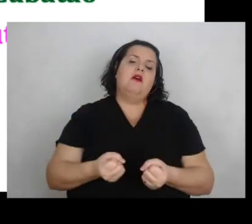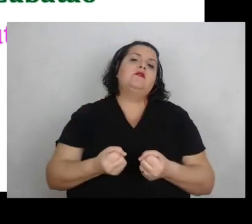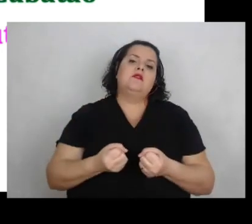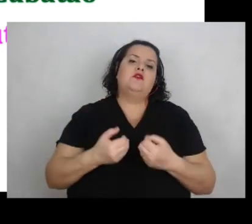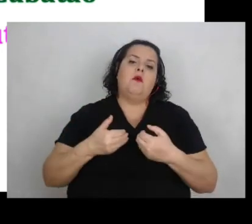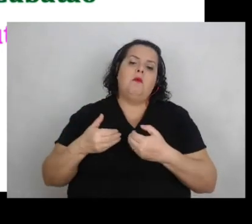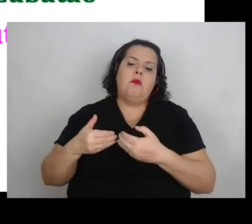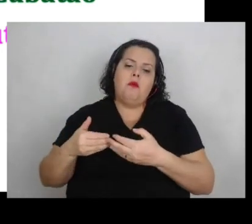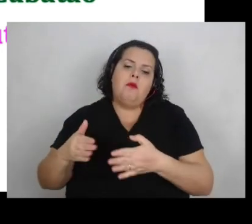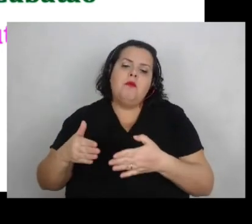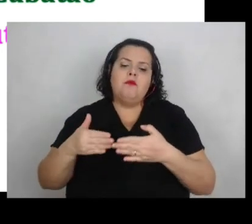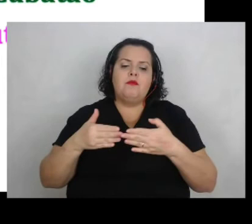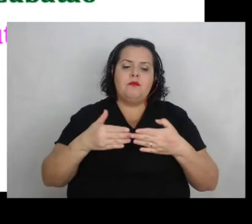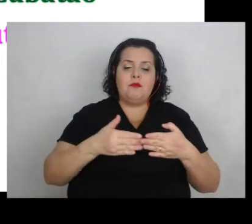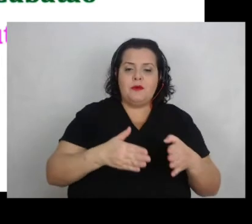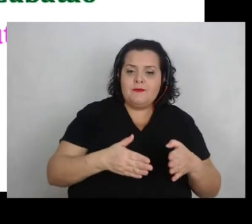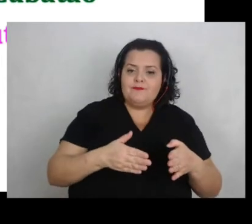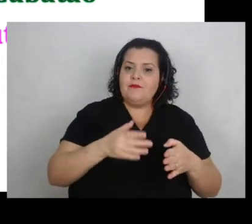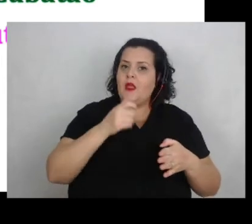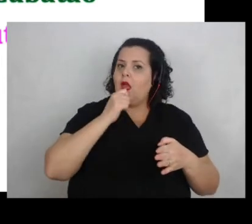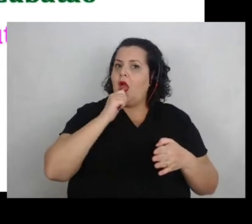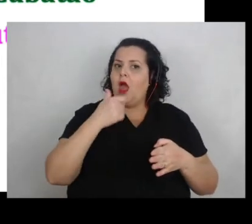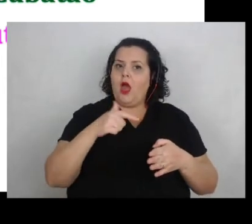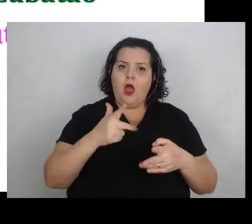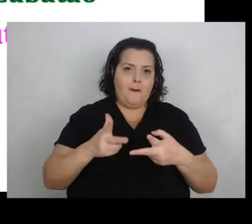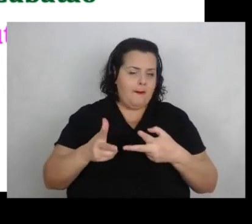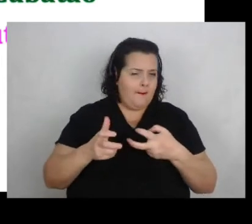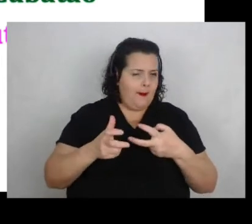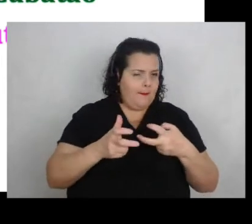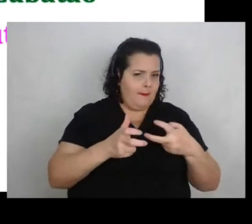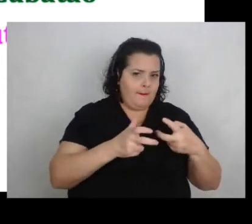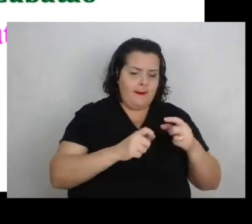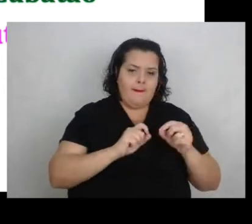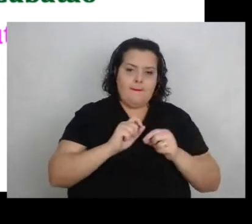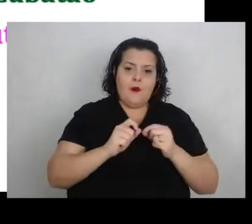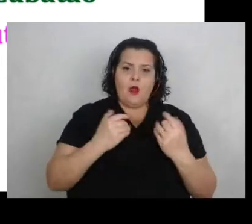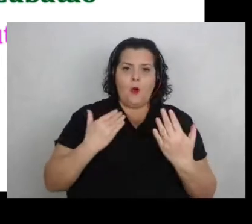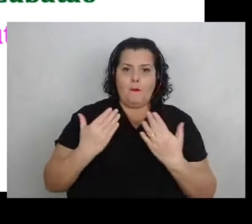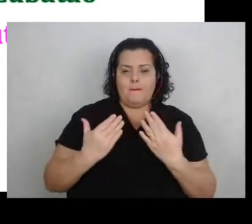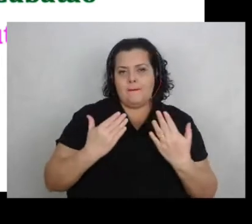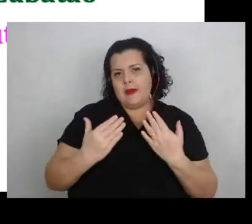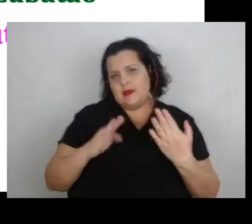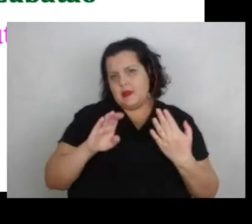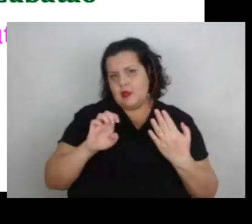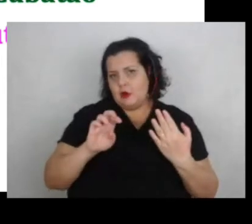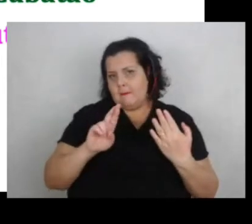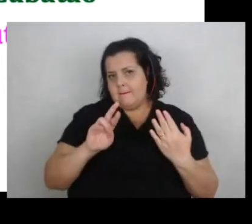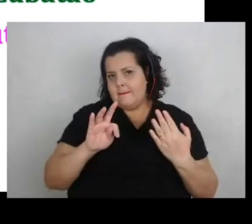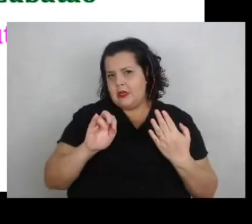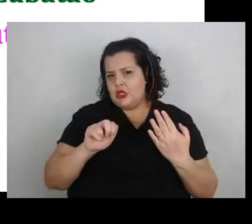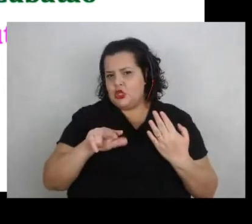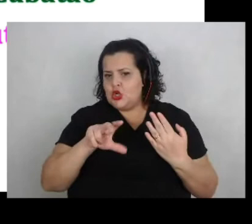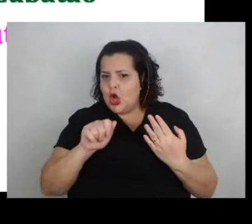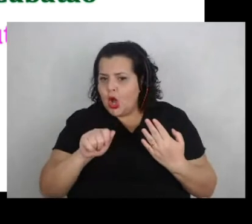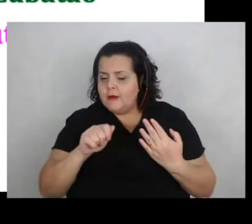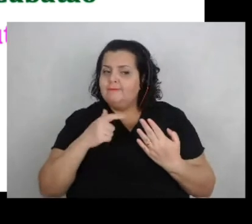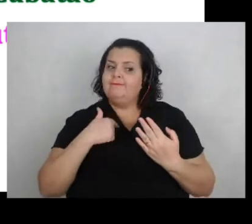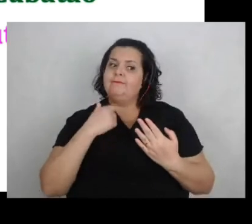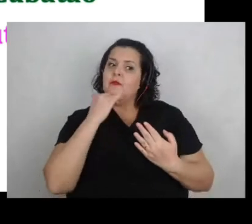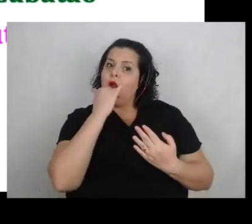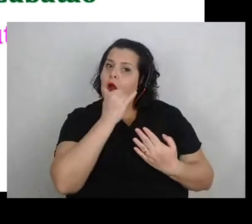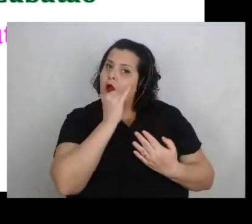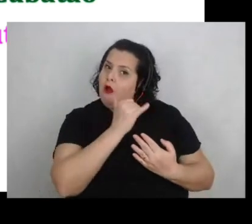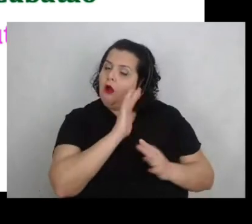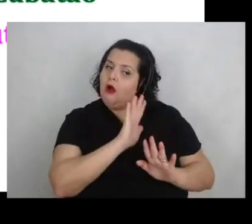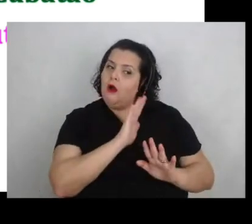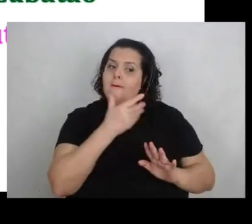ainda o impacto de segundo momento com Bertioga e Mongaguá, mas pudemos recomendar a manutenção do isolamento, da